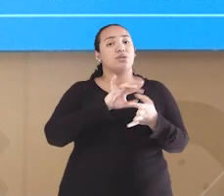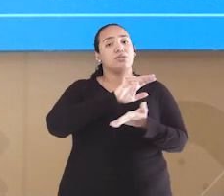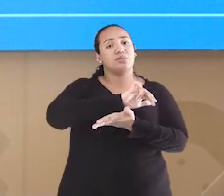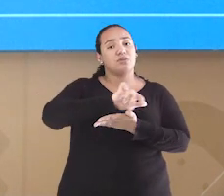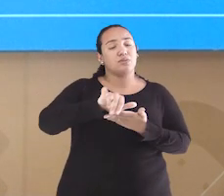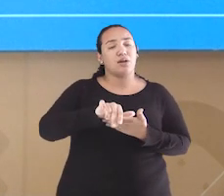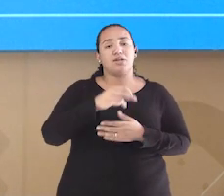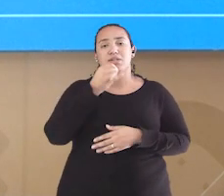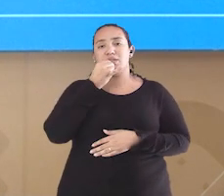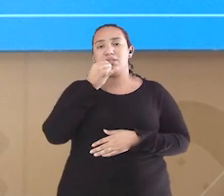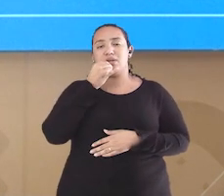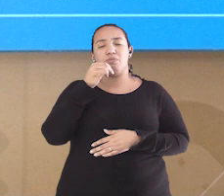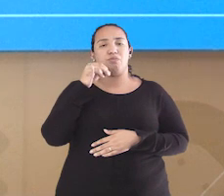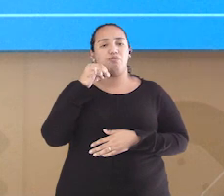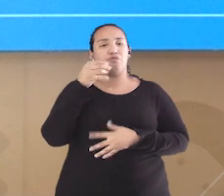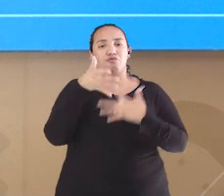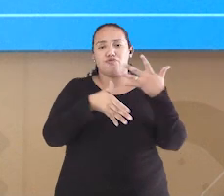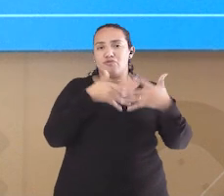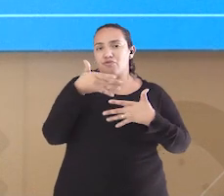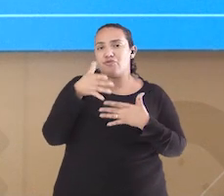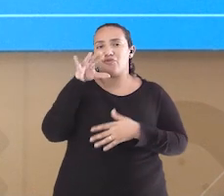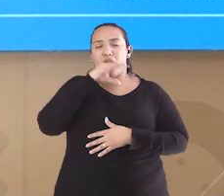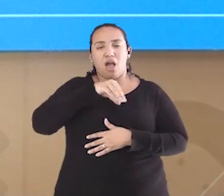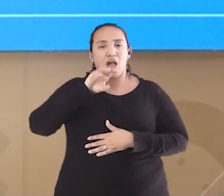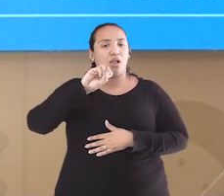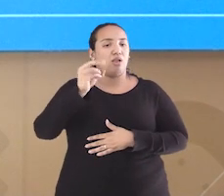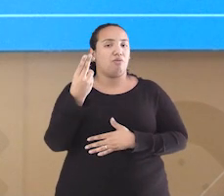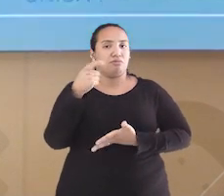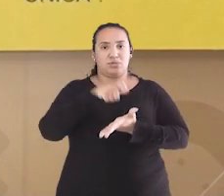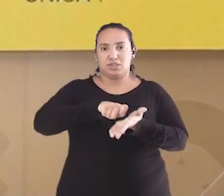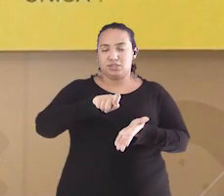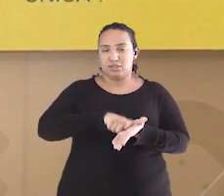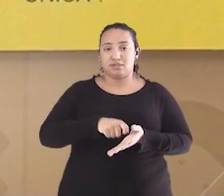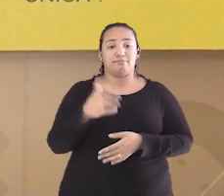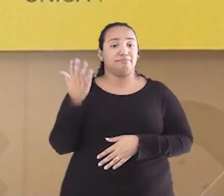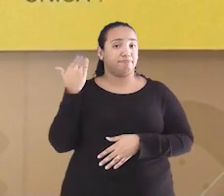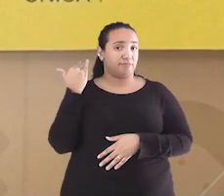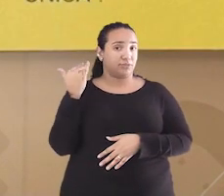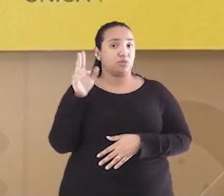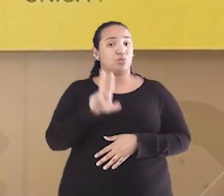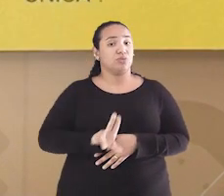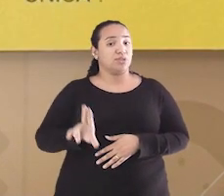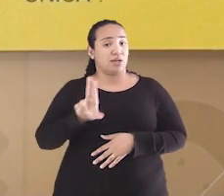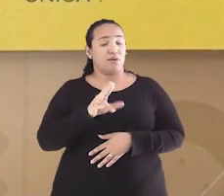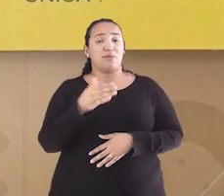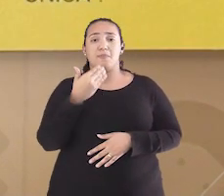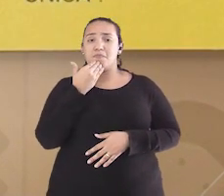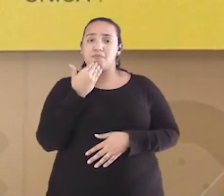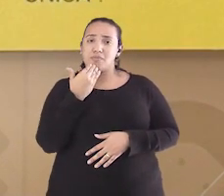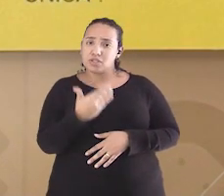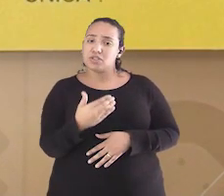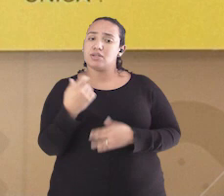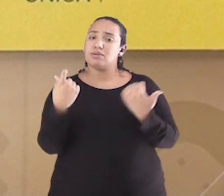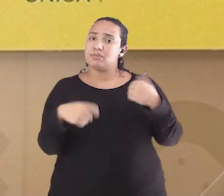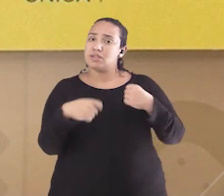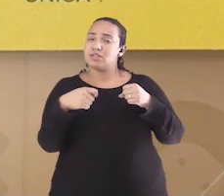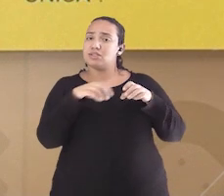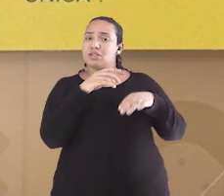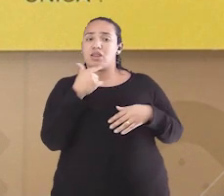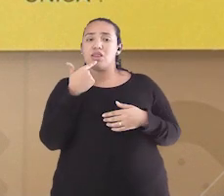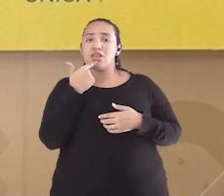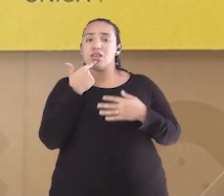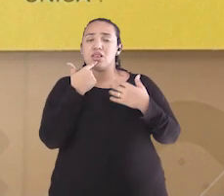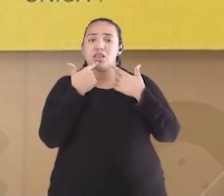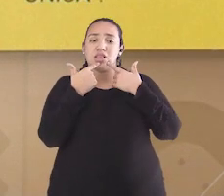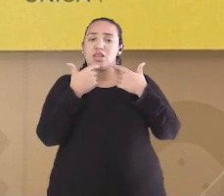contextos de fala e de escrita. Antigamente, era muito recomendado e exigido que houvesse uma